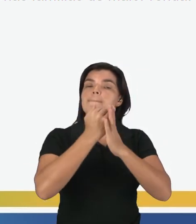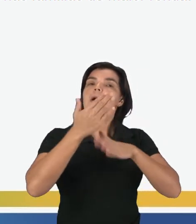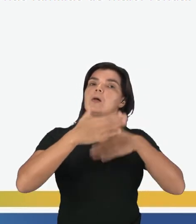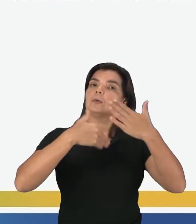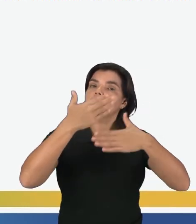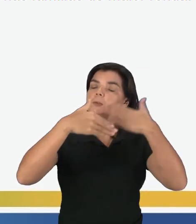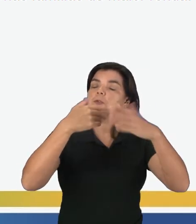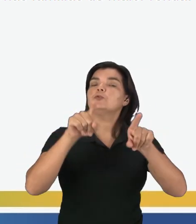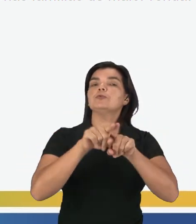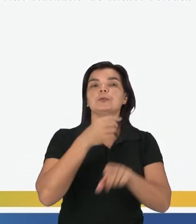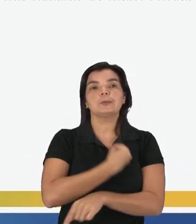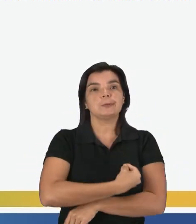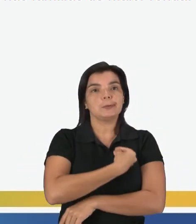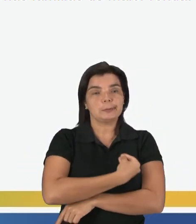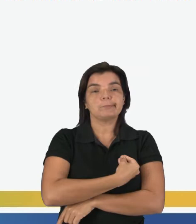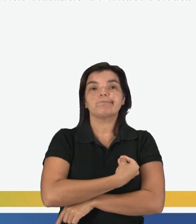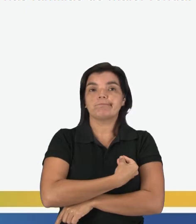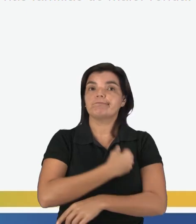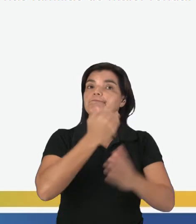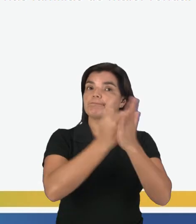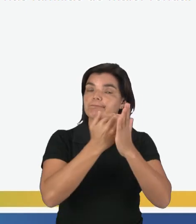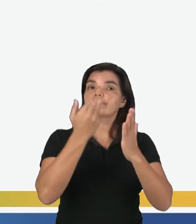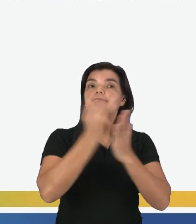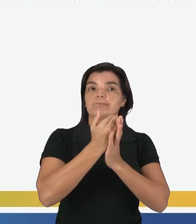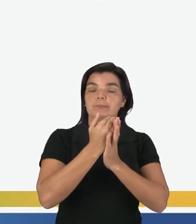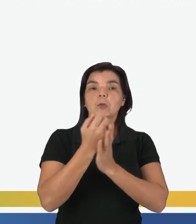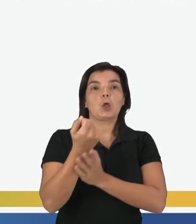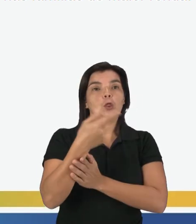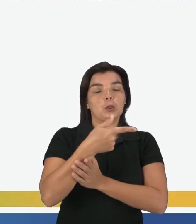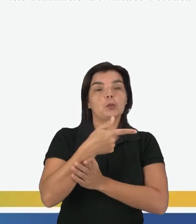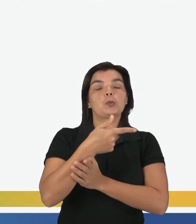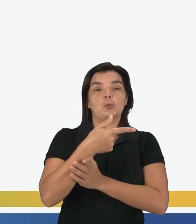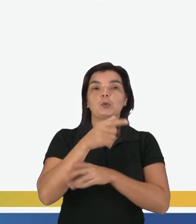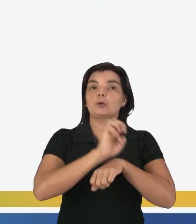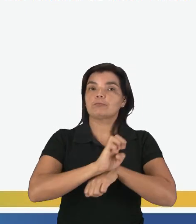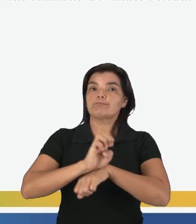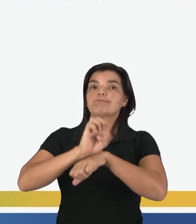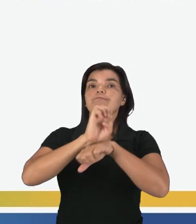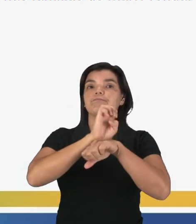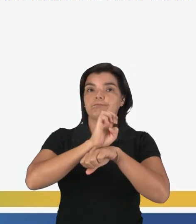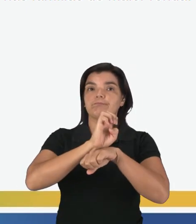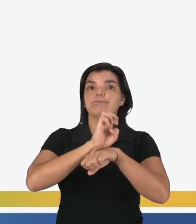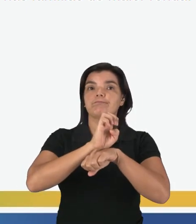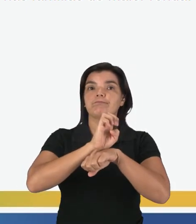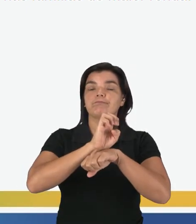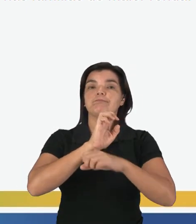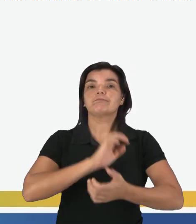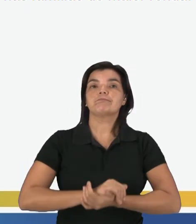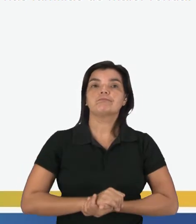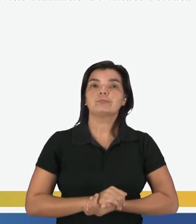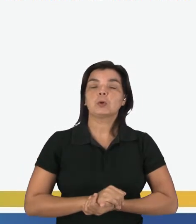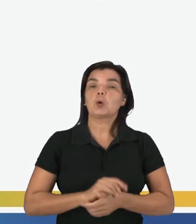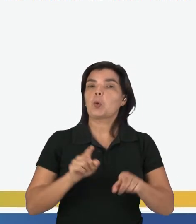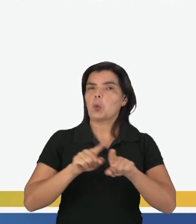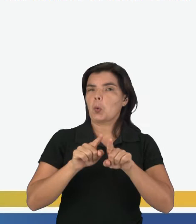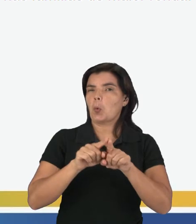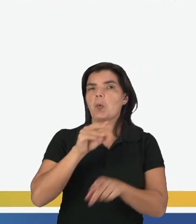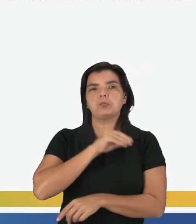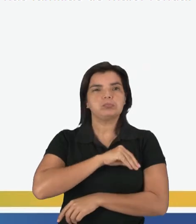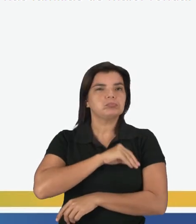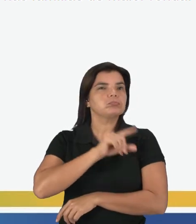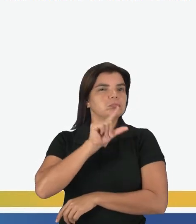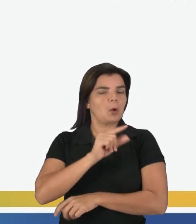desenvolvimento, a expectativa de vida é maior que na dos estados com com